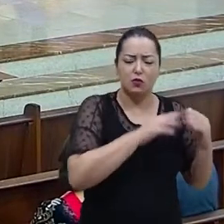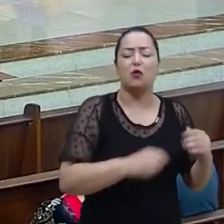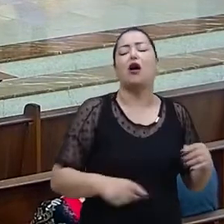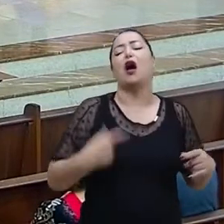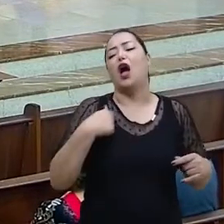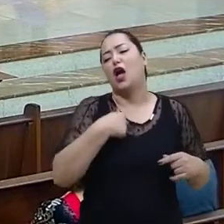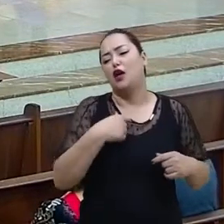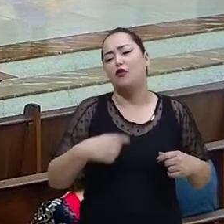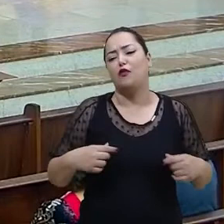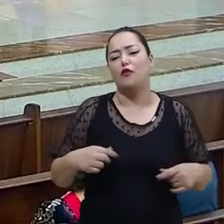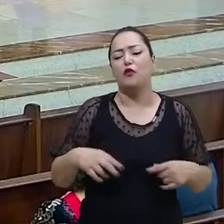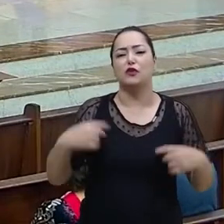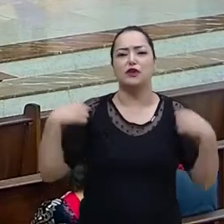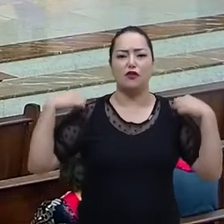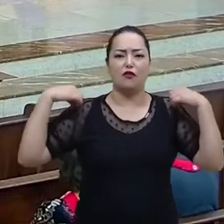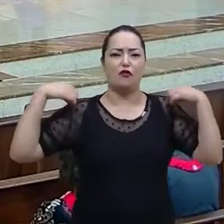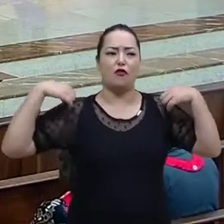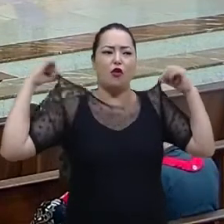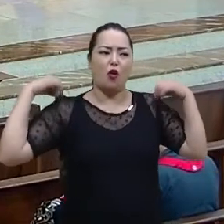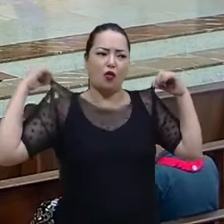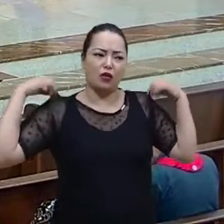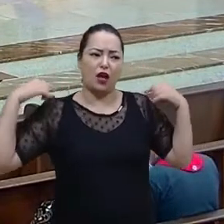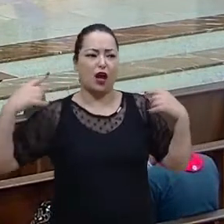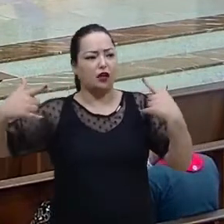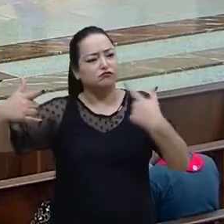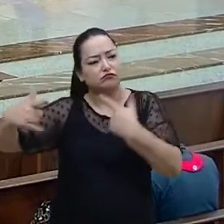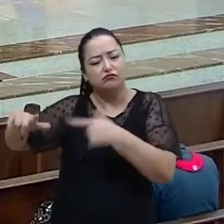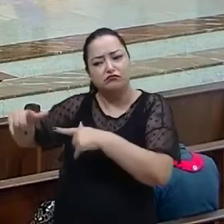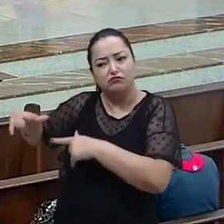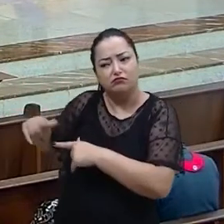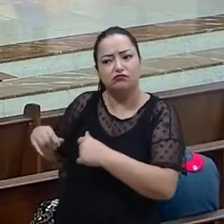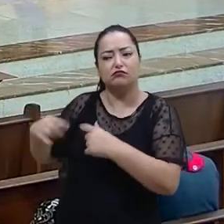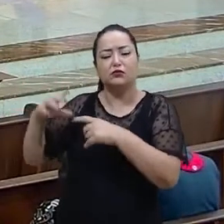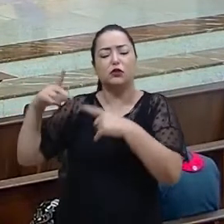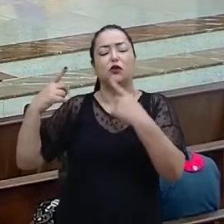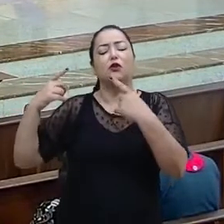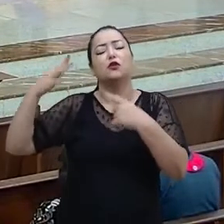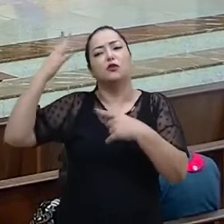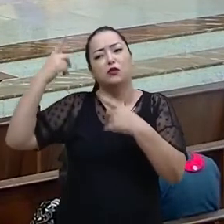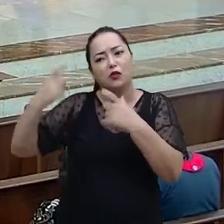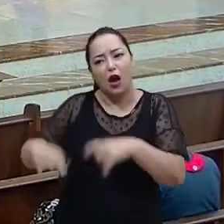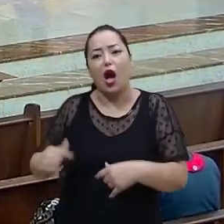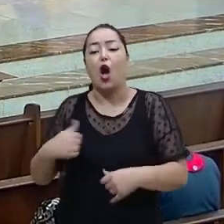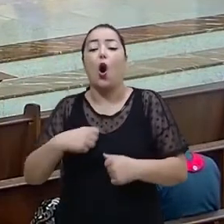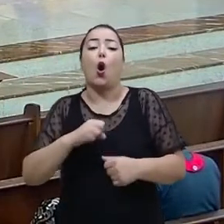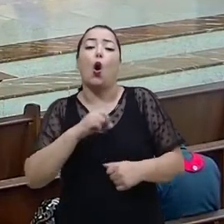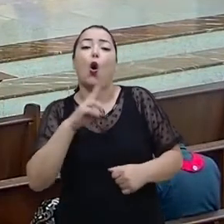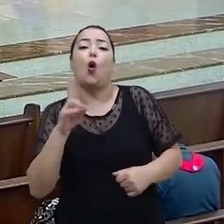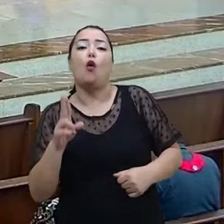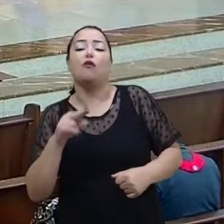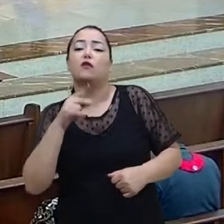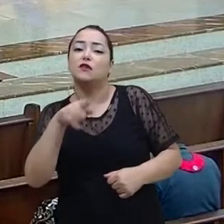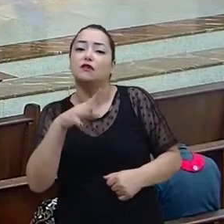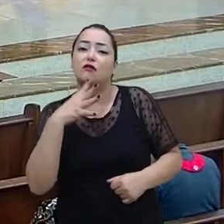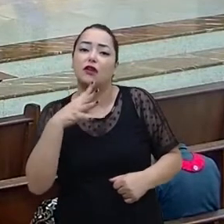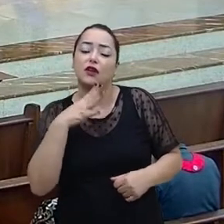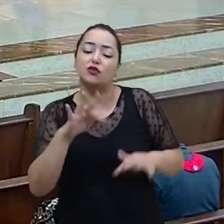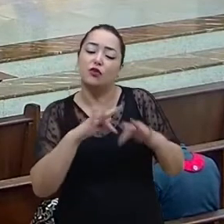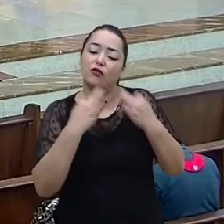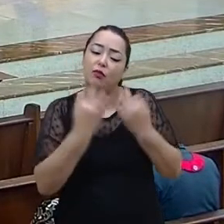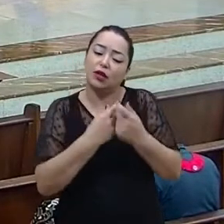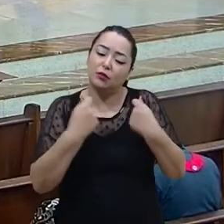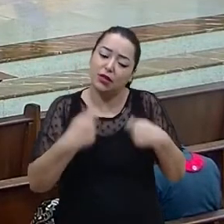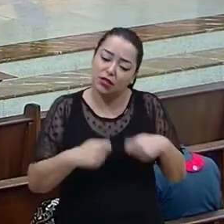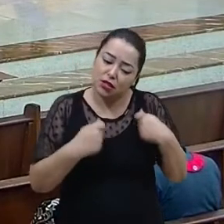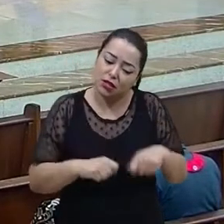é um voluntário aqui ou tem uma família que eu sei que eu conheço que precisa de